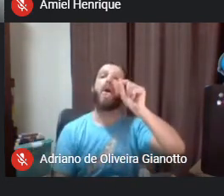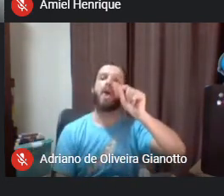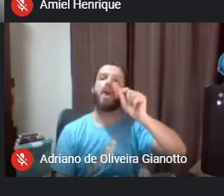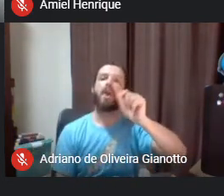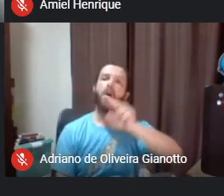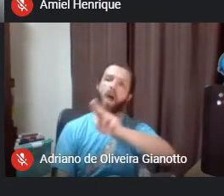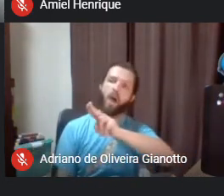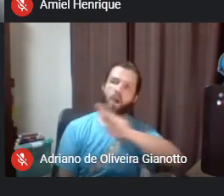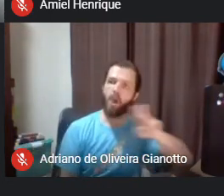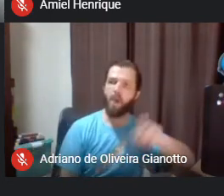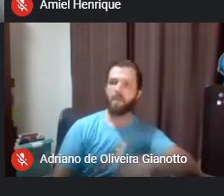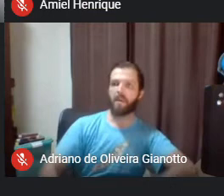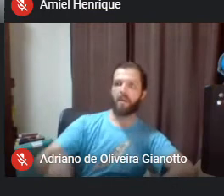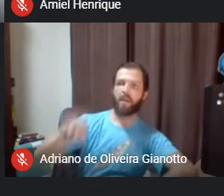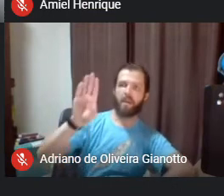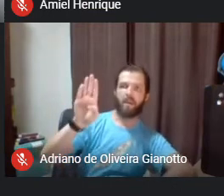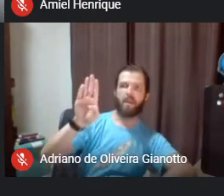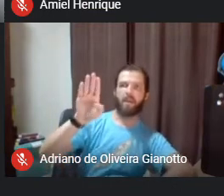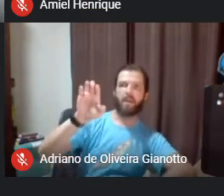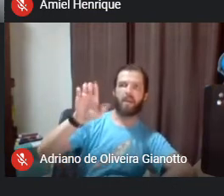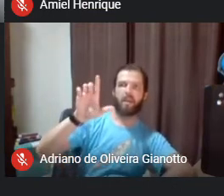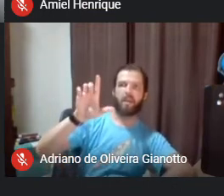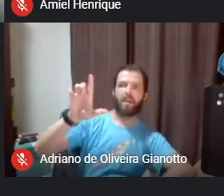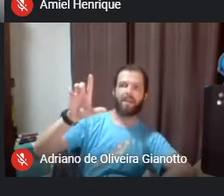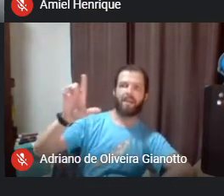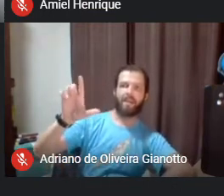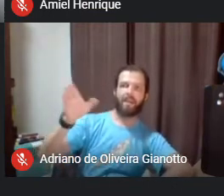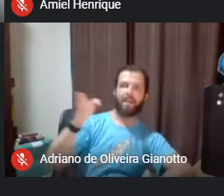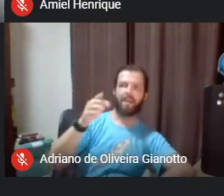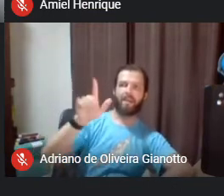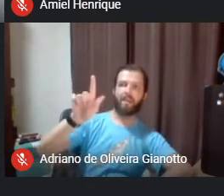E quem criou essa proposta?